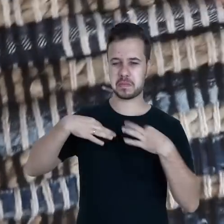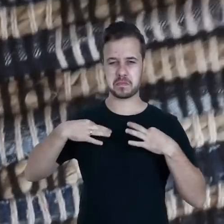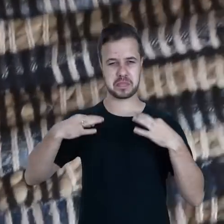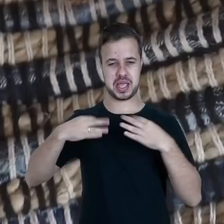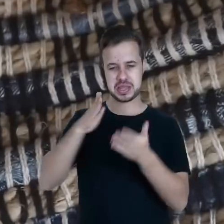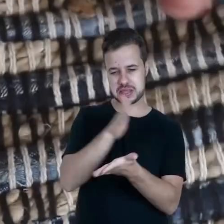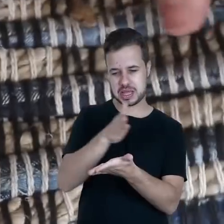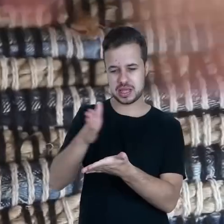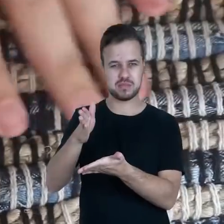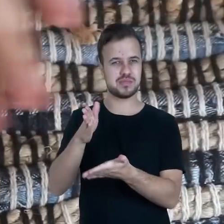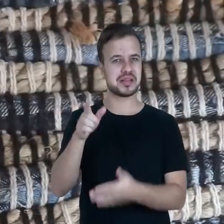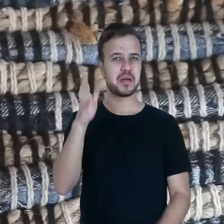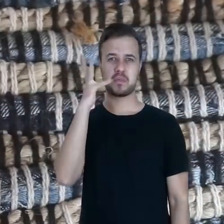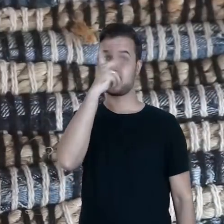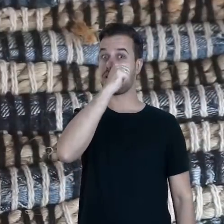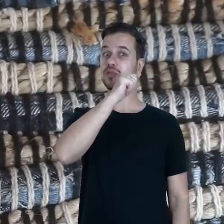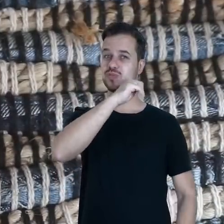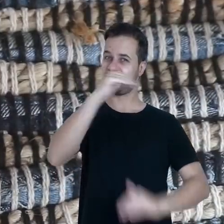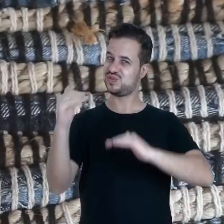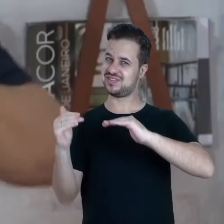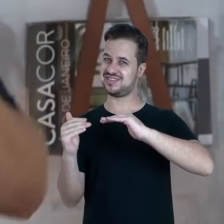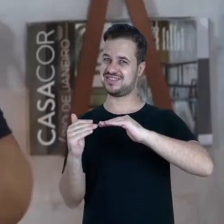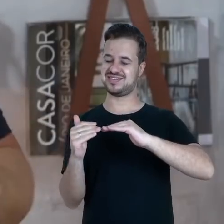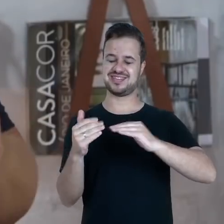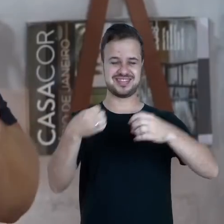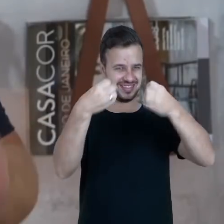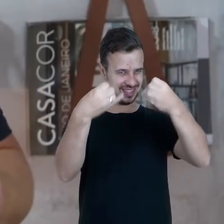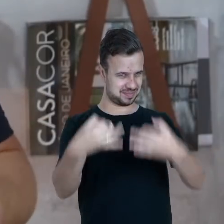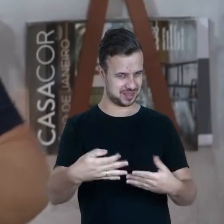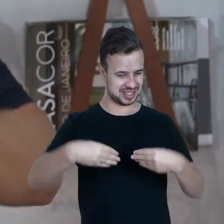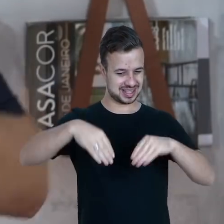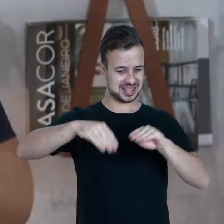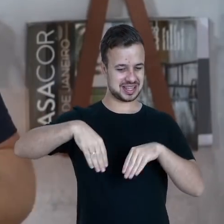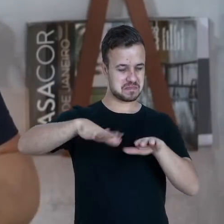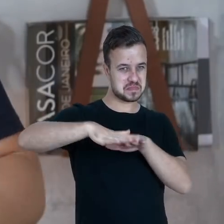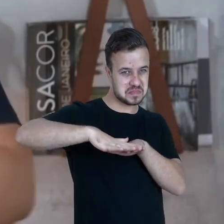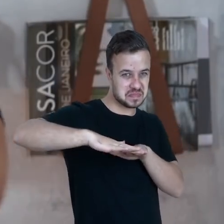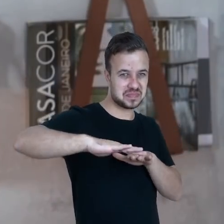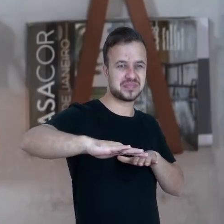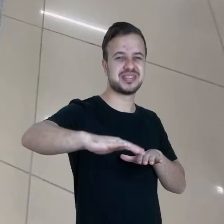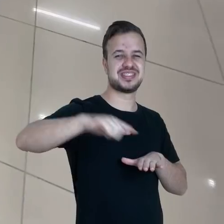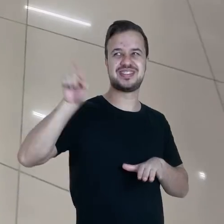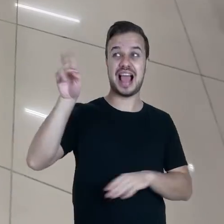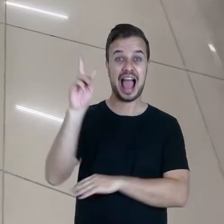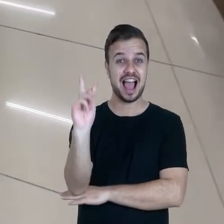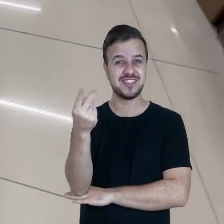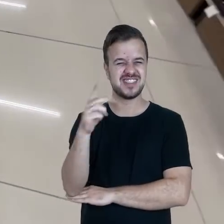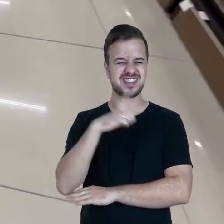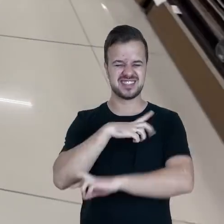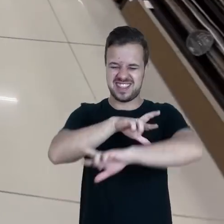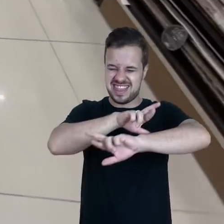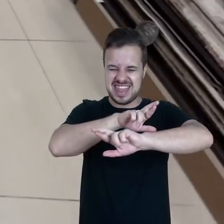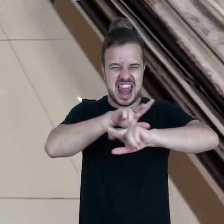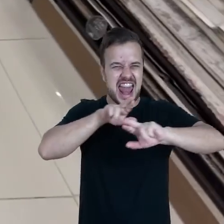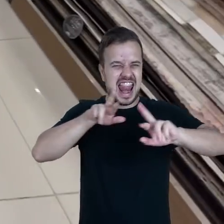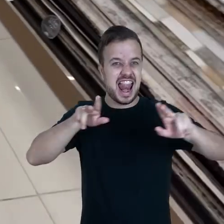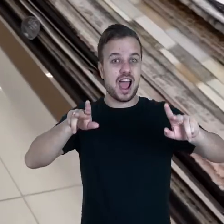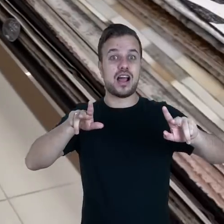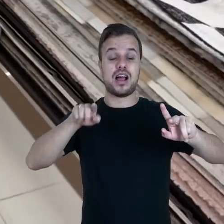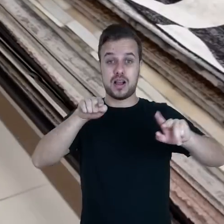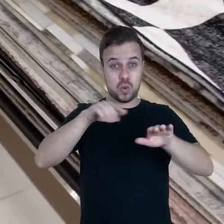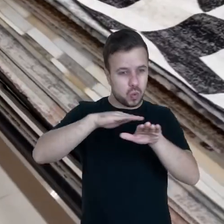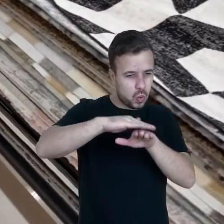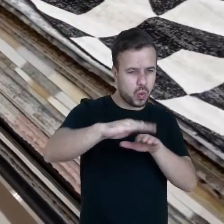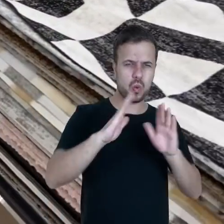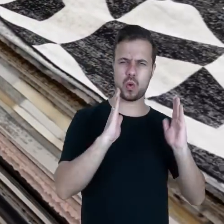tecido, o que deixa ele com um acabamento muito moderno. Falando em tapete, na Van tem uma seção completa com vários tipos de tapete, e